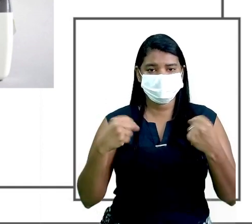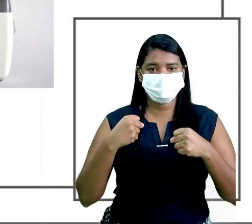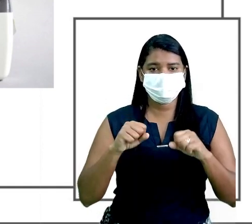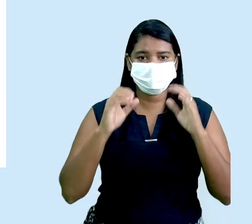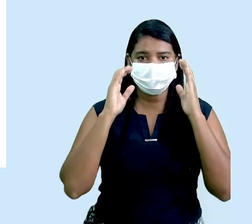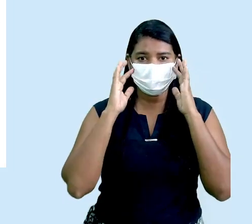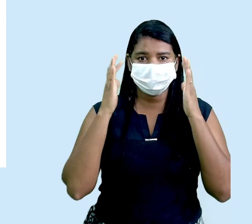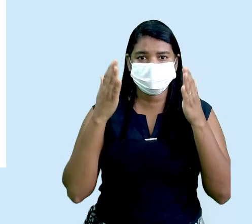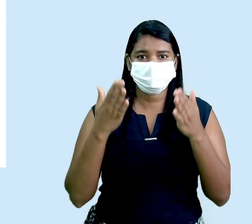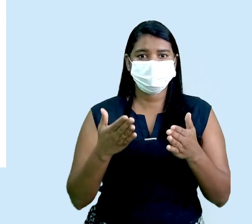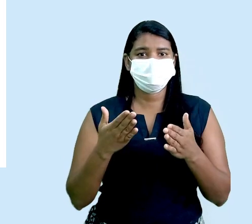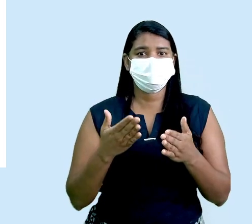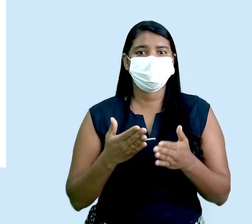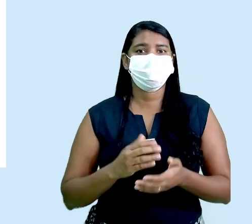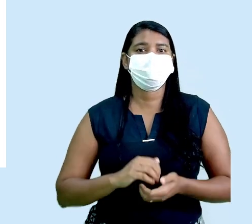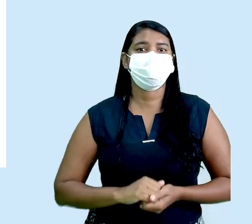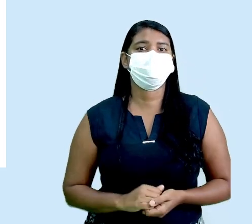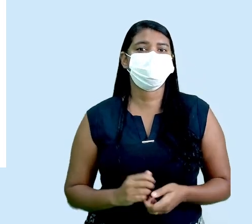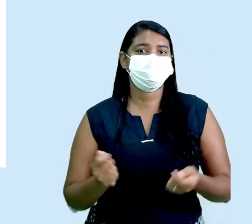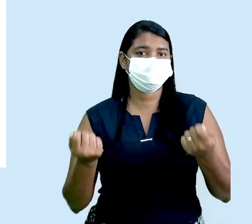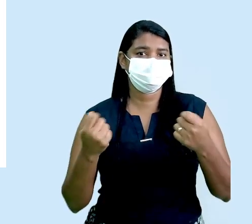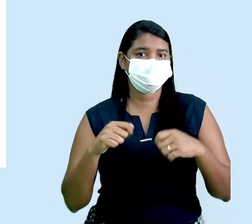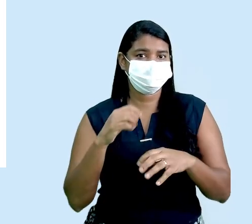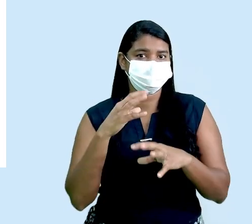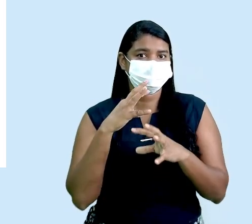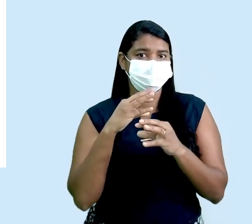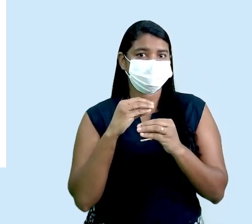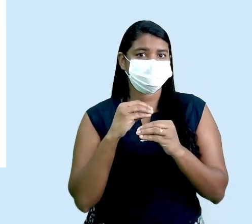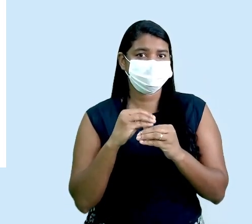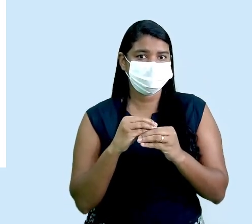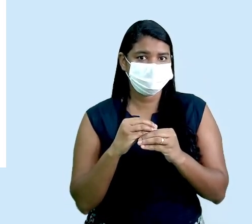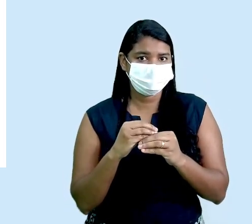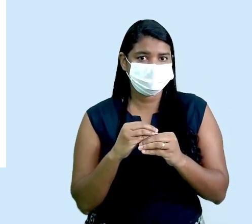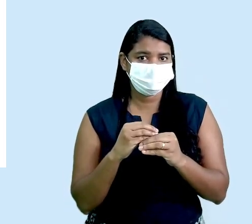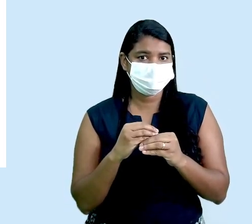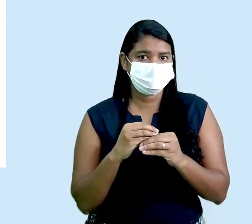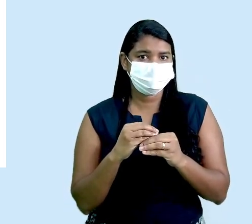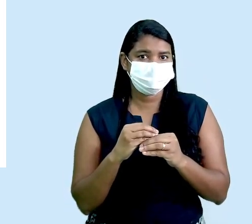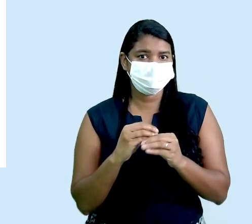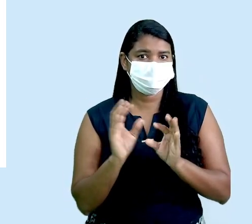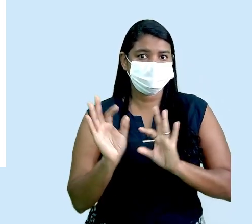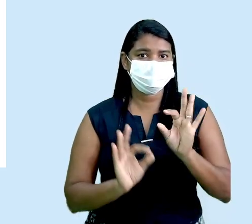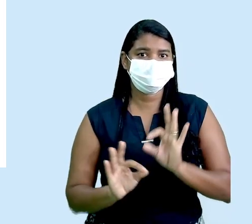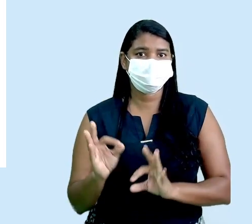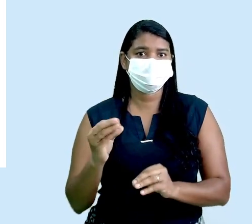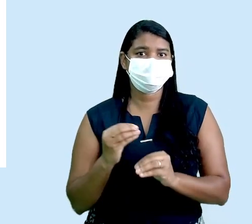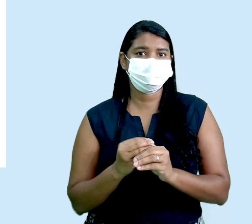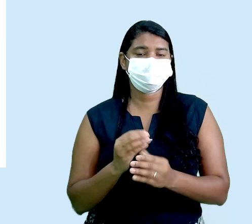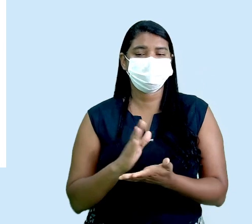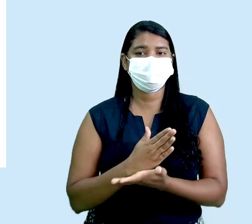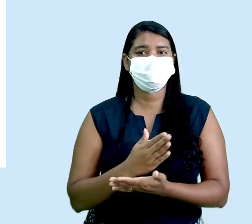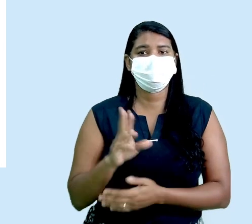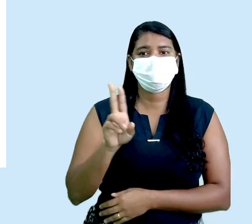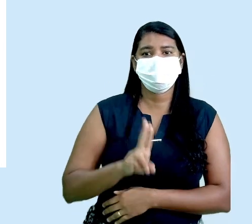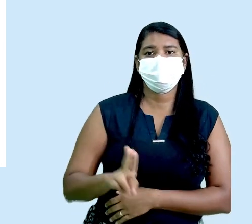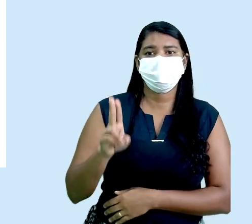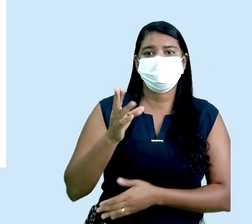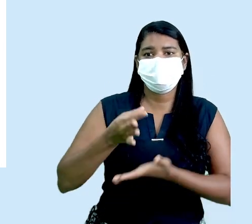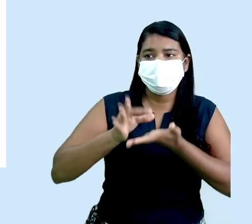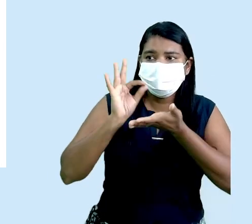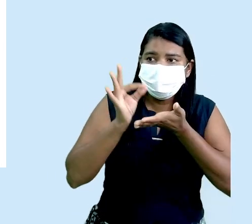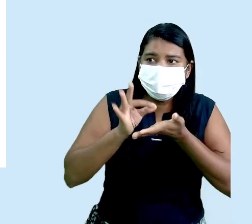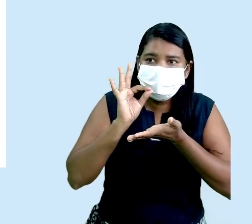atento e ver como é que isso também pode compor dentro dos espaços que a gente está projetando. Às vezes a gente usa uma